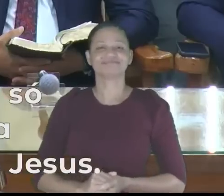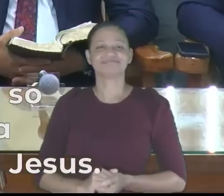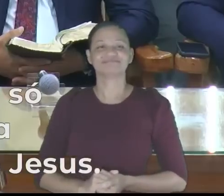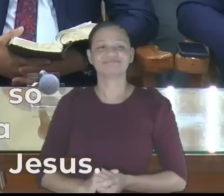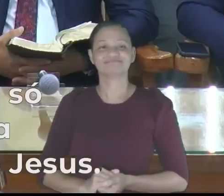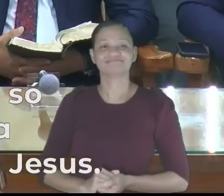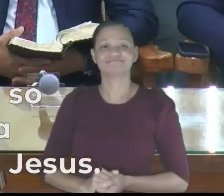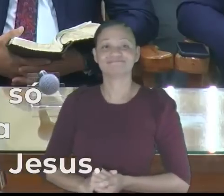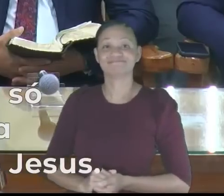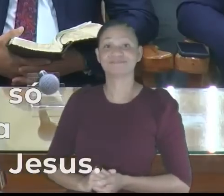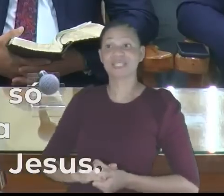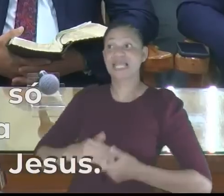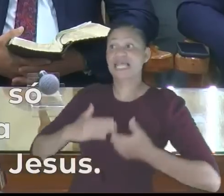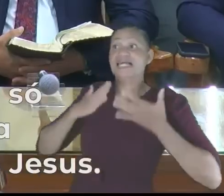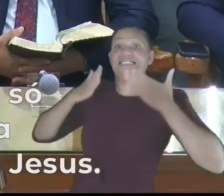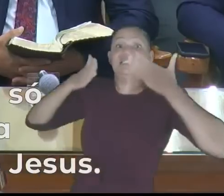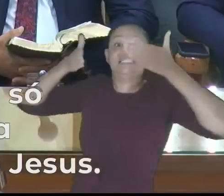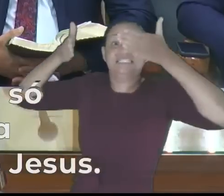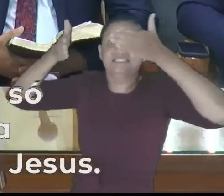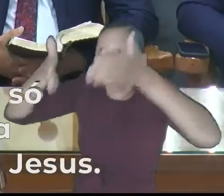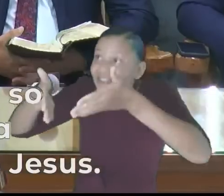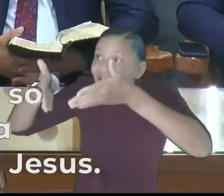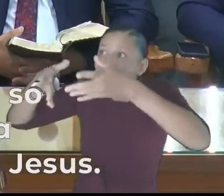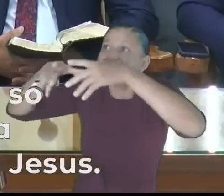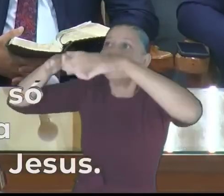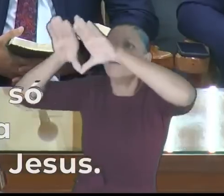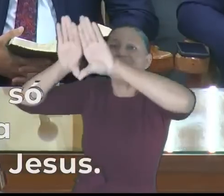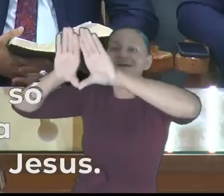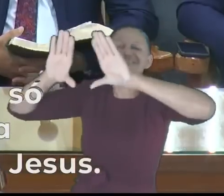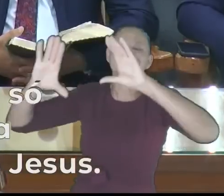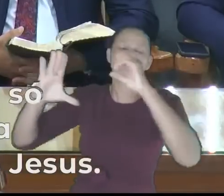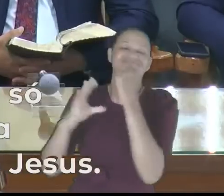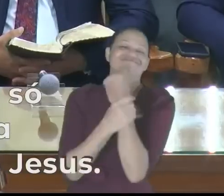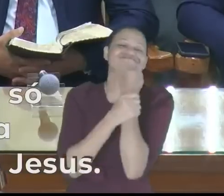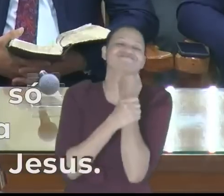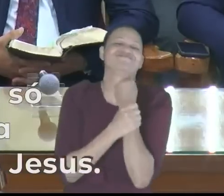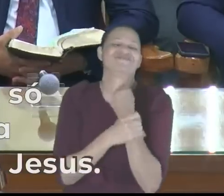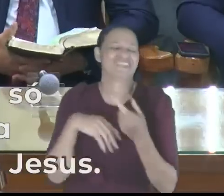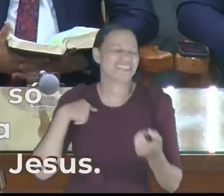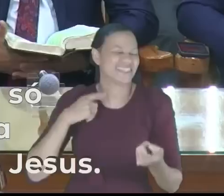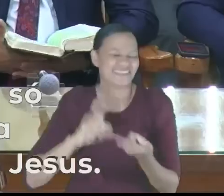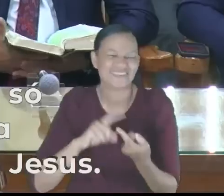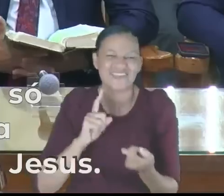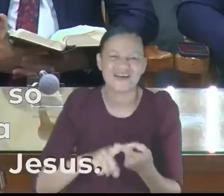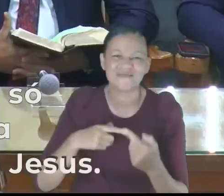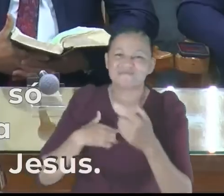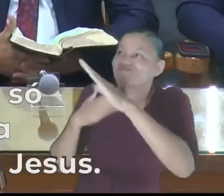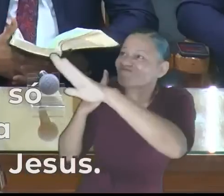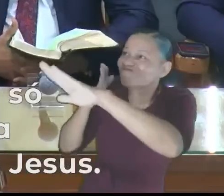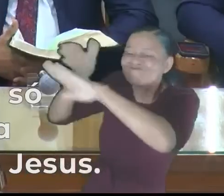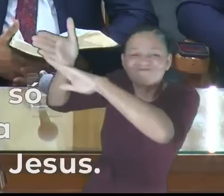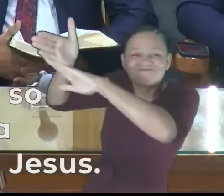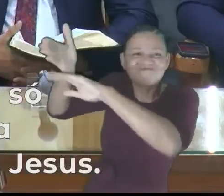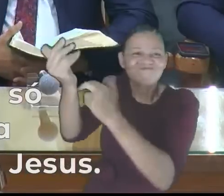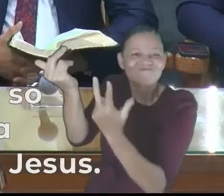E a chegada dele lá é a garantia que nós também vamos chegar lá.